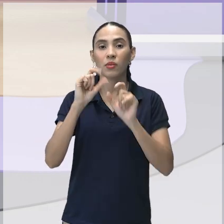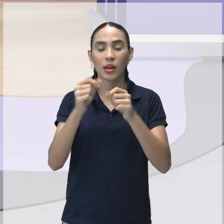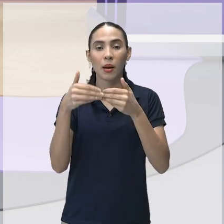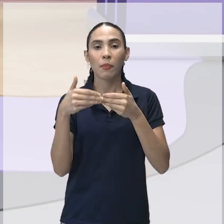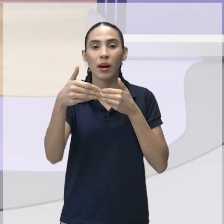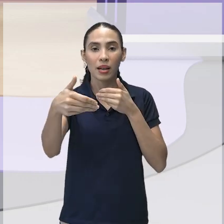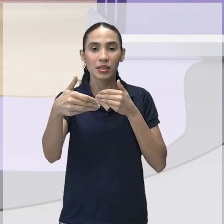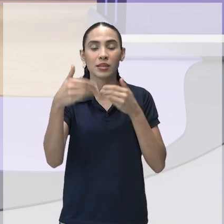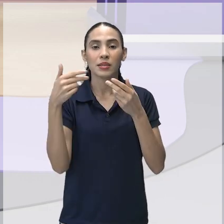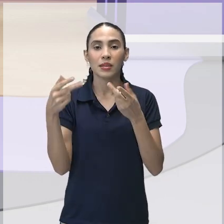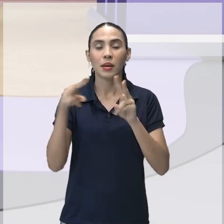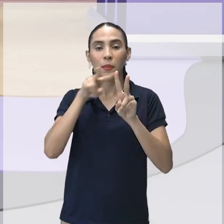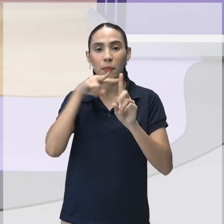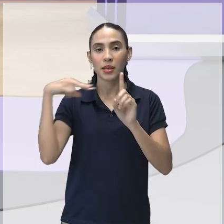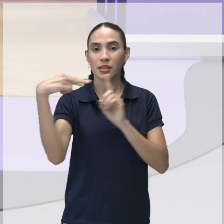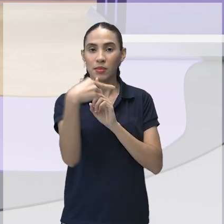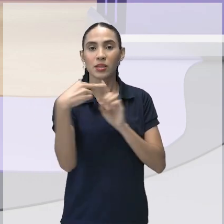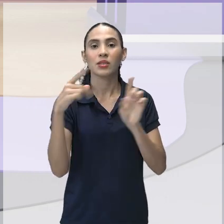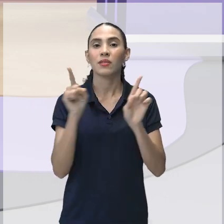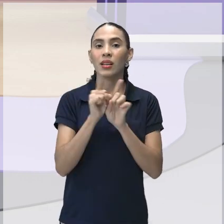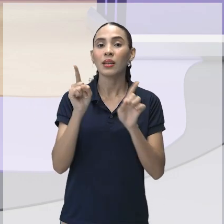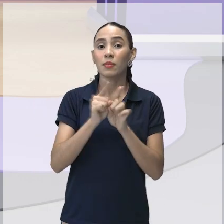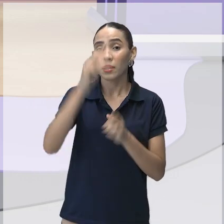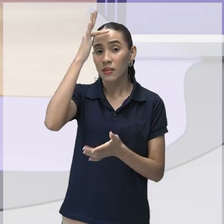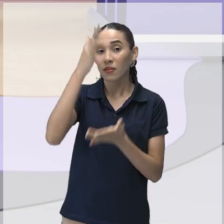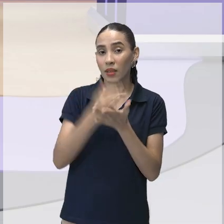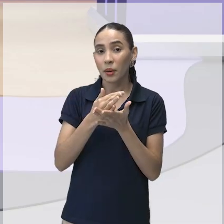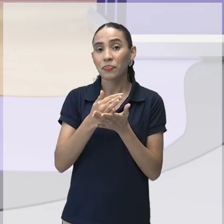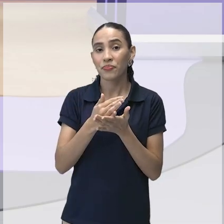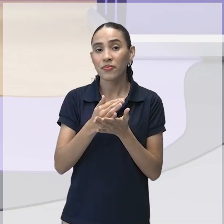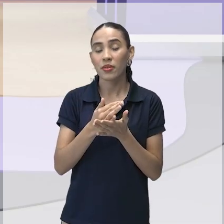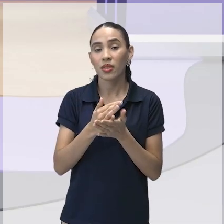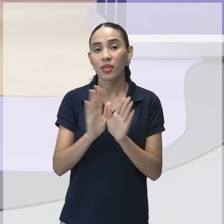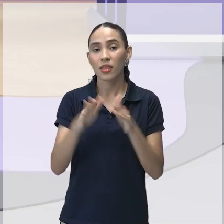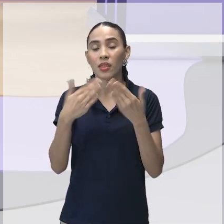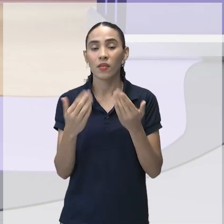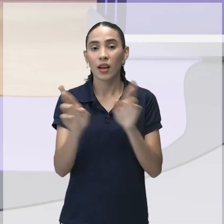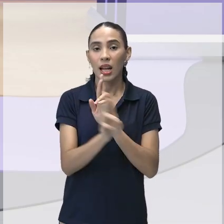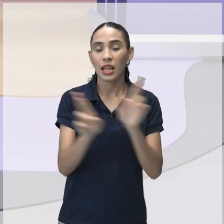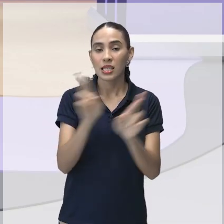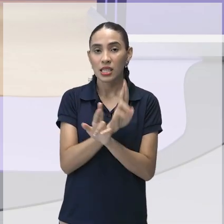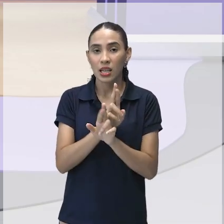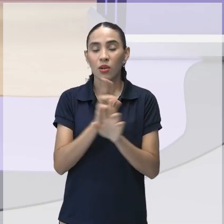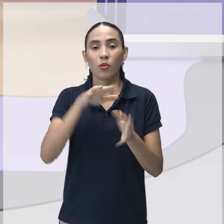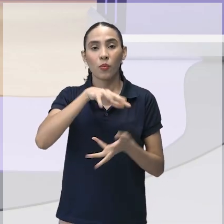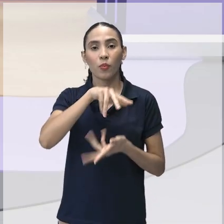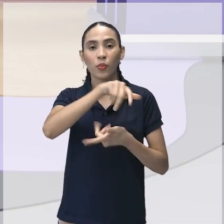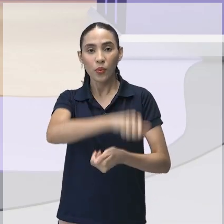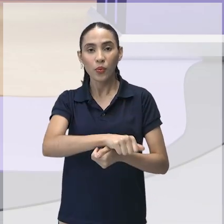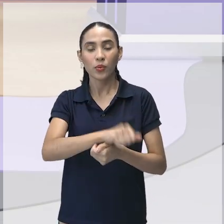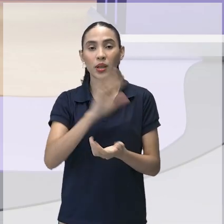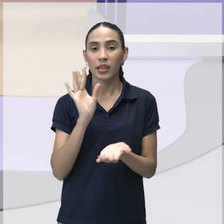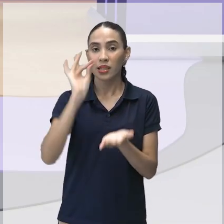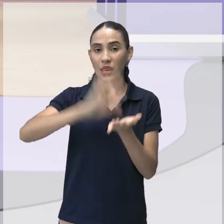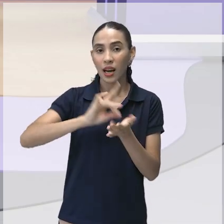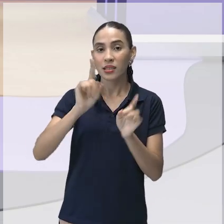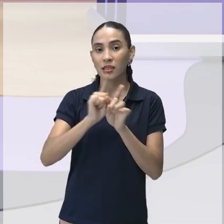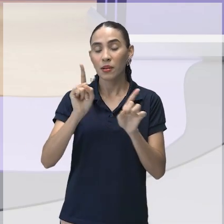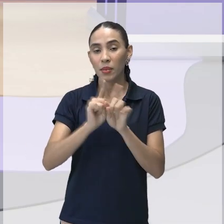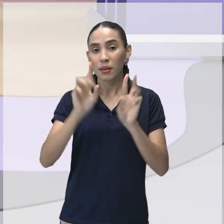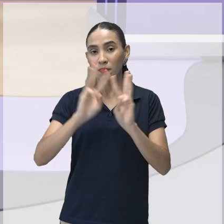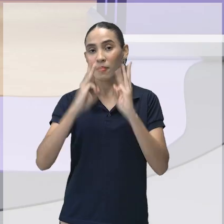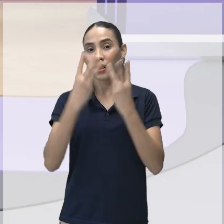das nossas percepções, a partir da nossa fé. E é essa relação com esse mundo, com essa realidade além